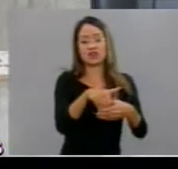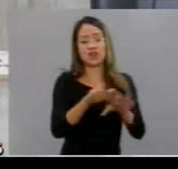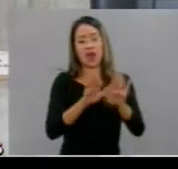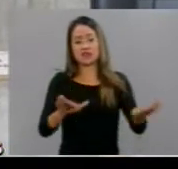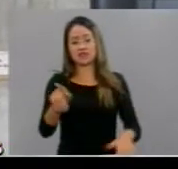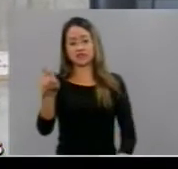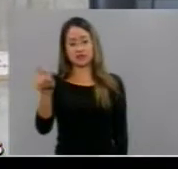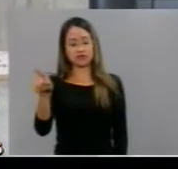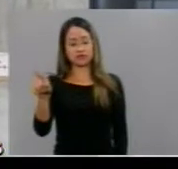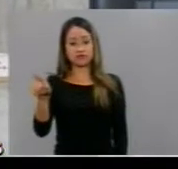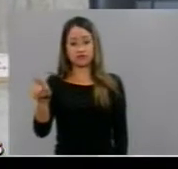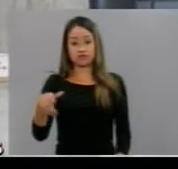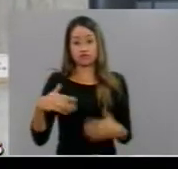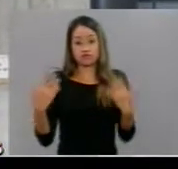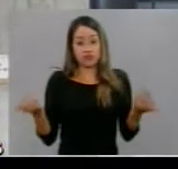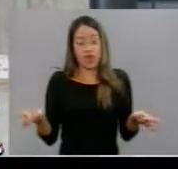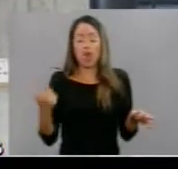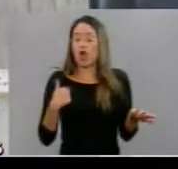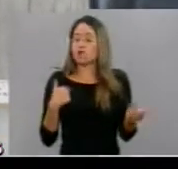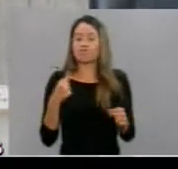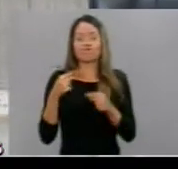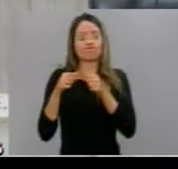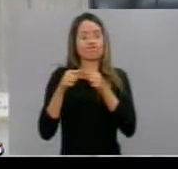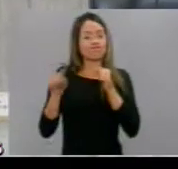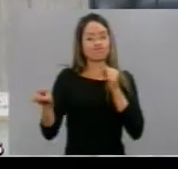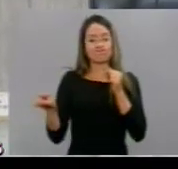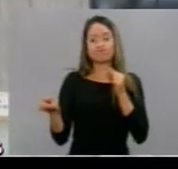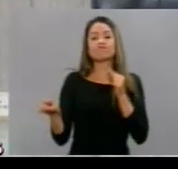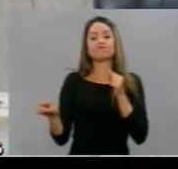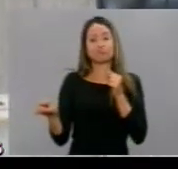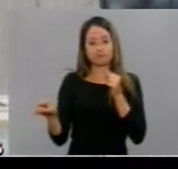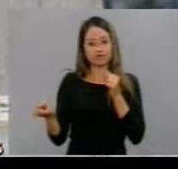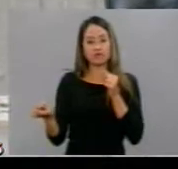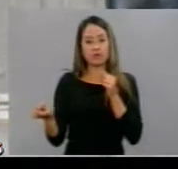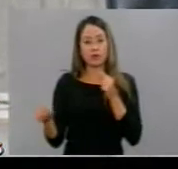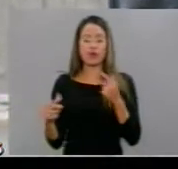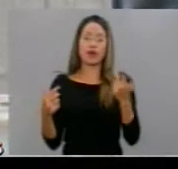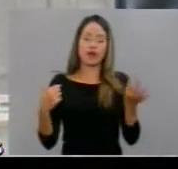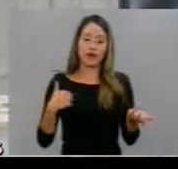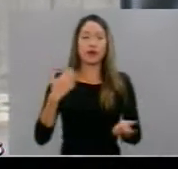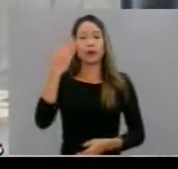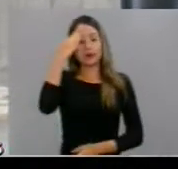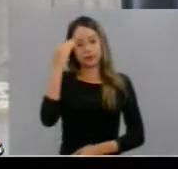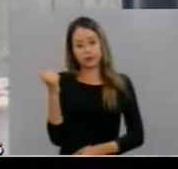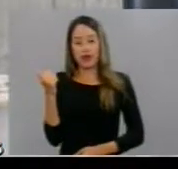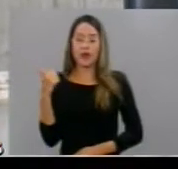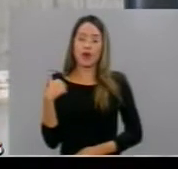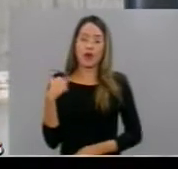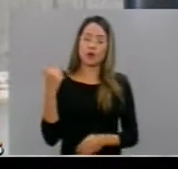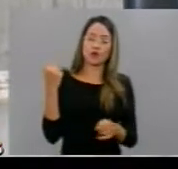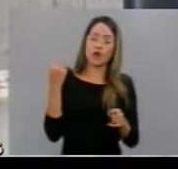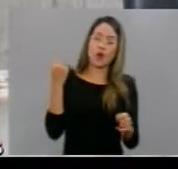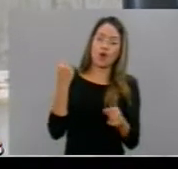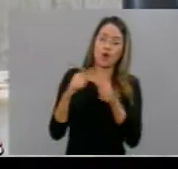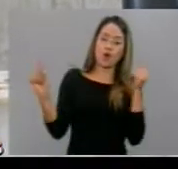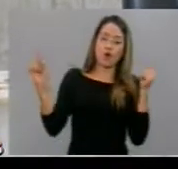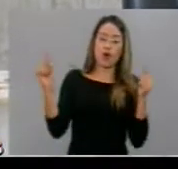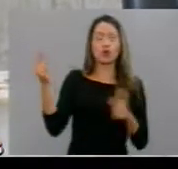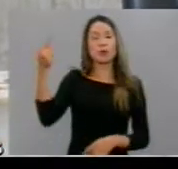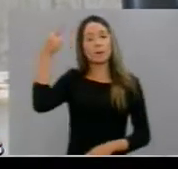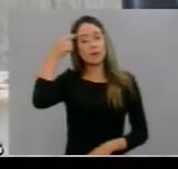apesar de me afastar muito da ideologia do candidato que ficou de fora, mas entendo